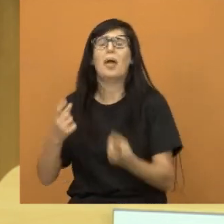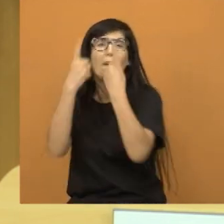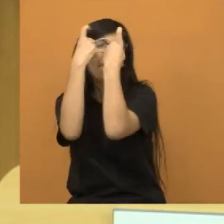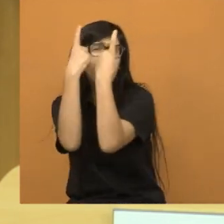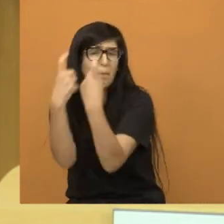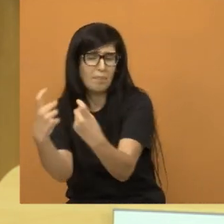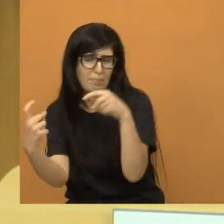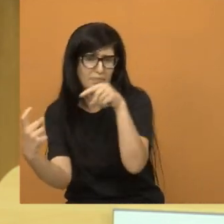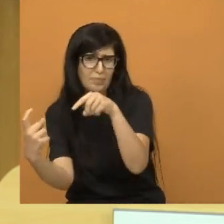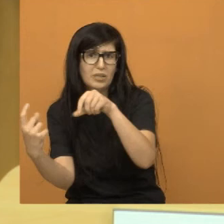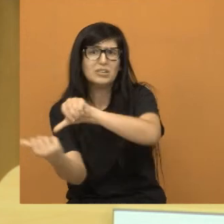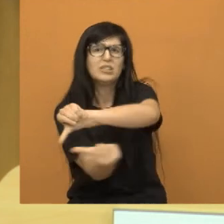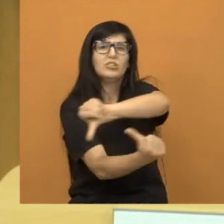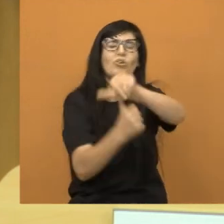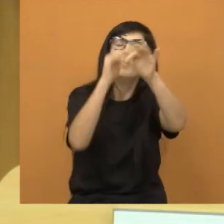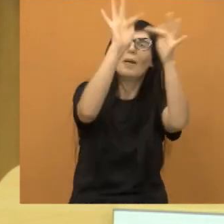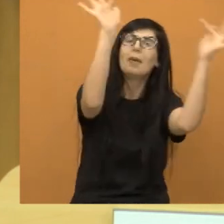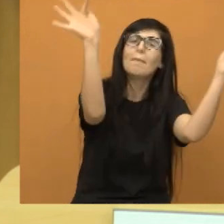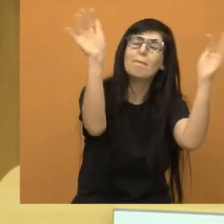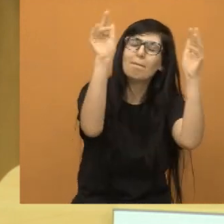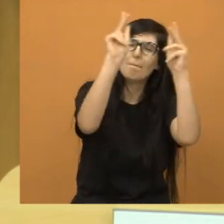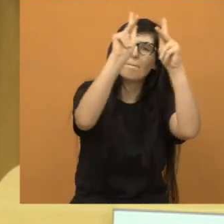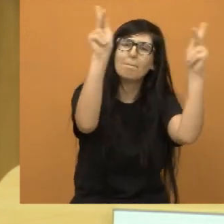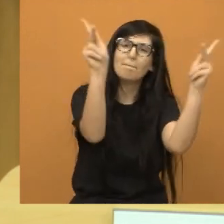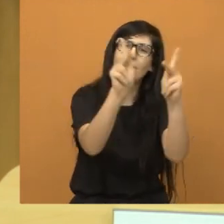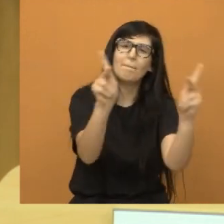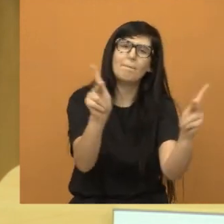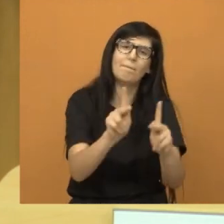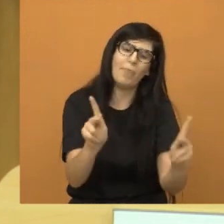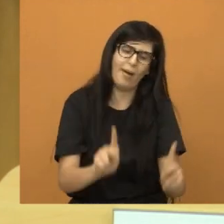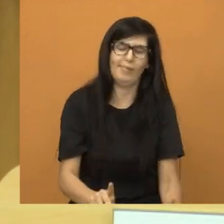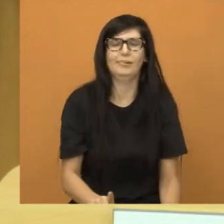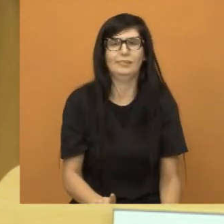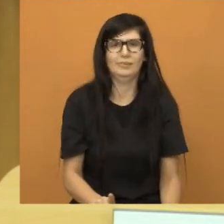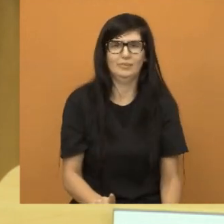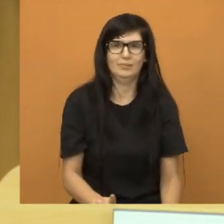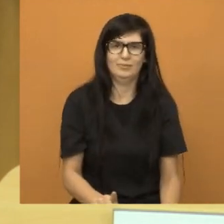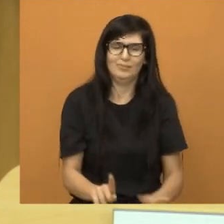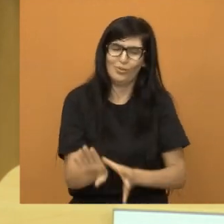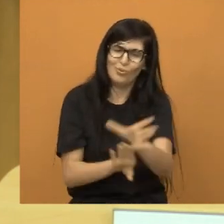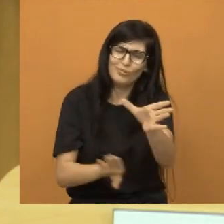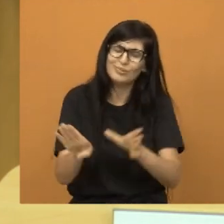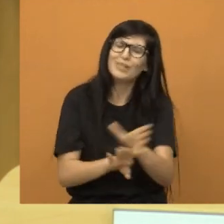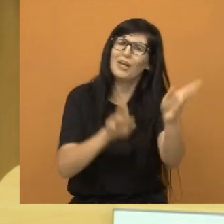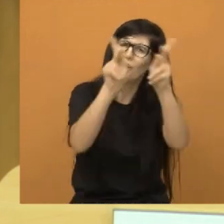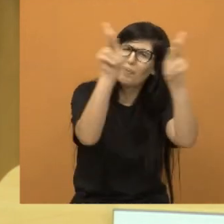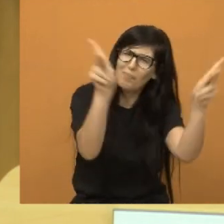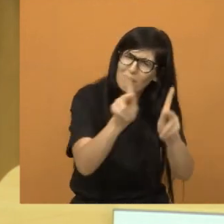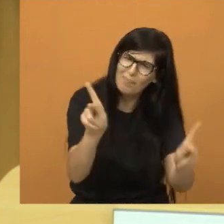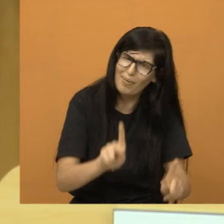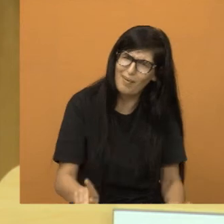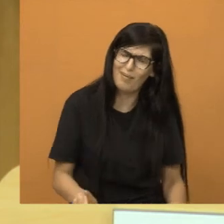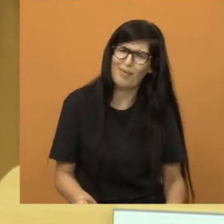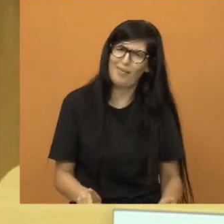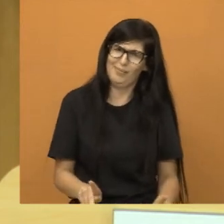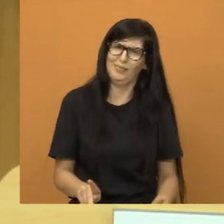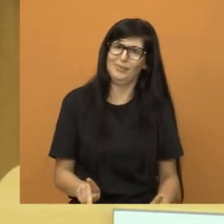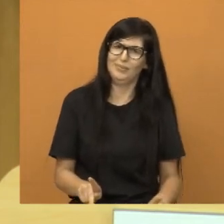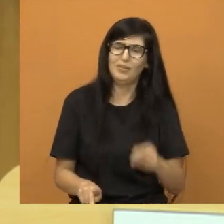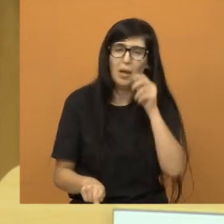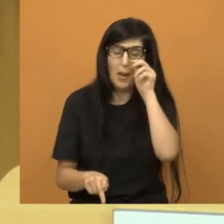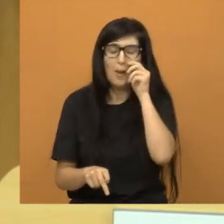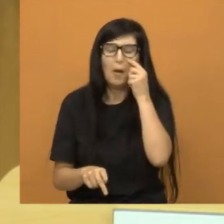a arte de se compor conflitos e não de gerar mais conflito. Então, eu peço que você que nos